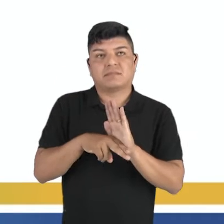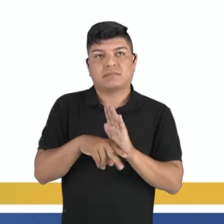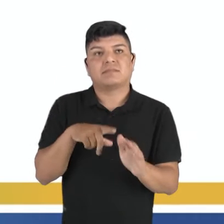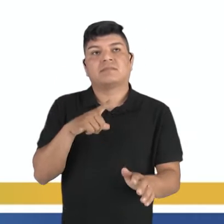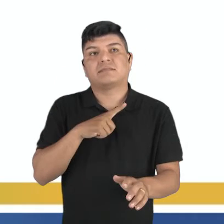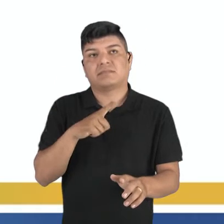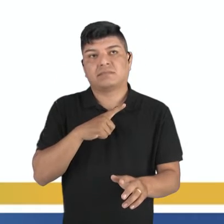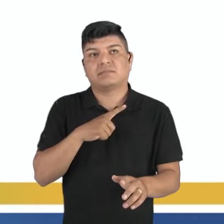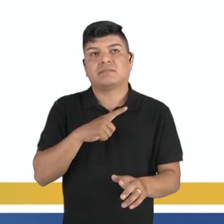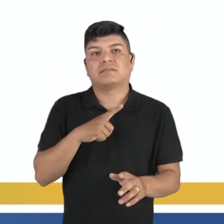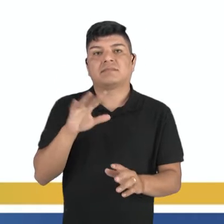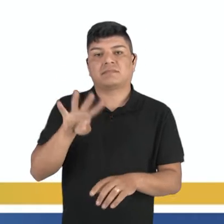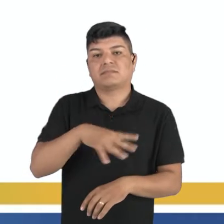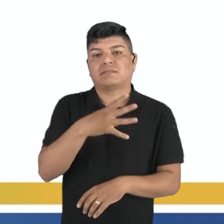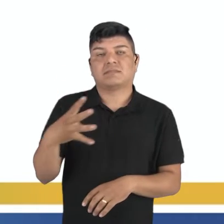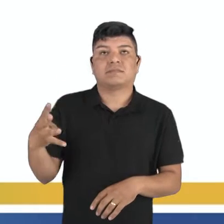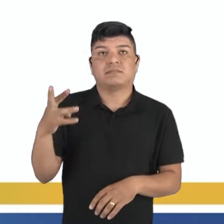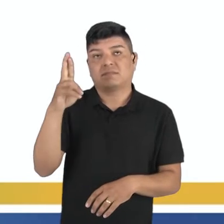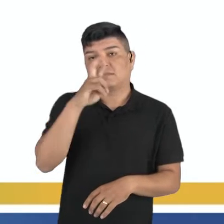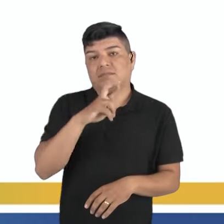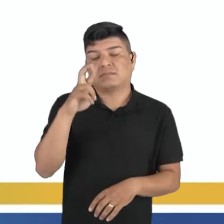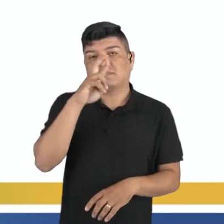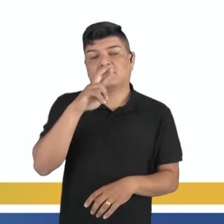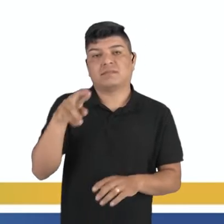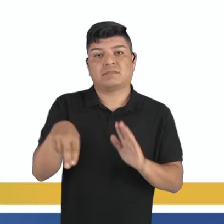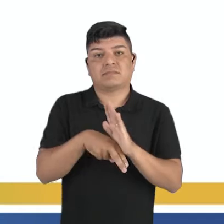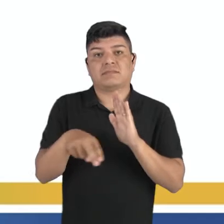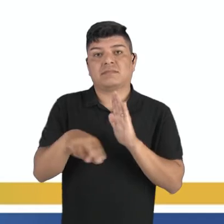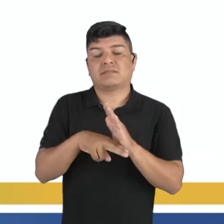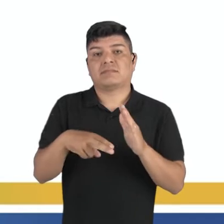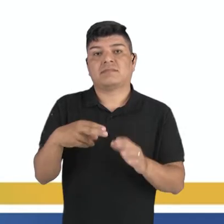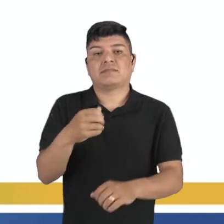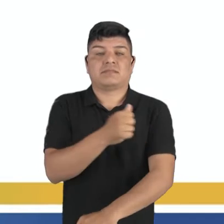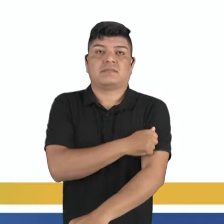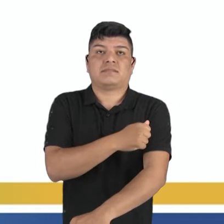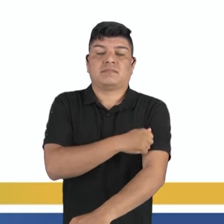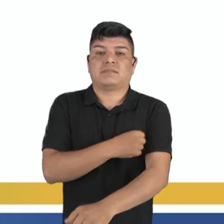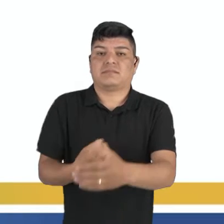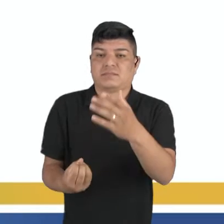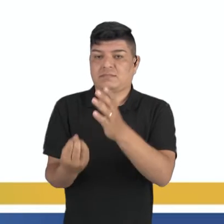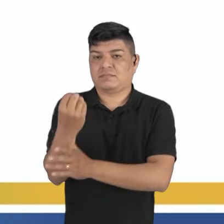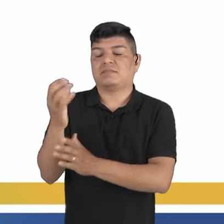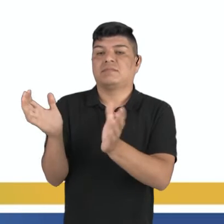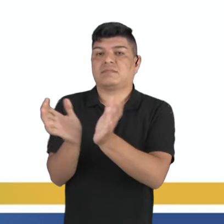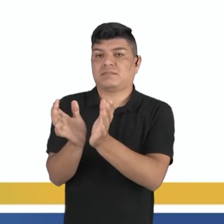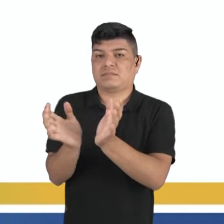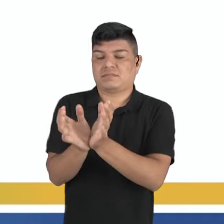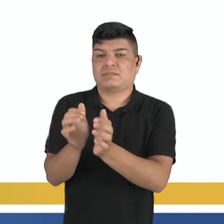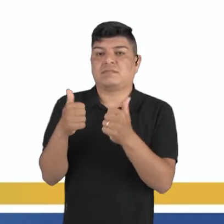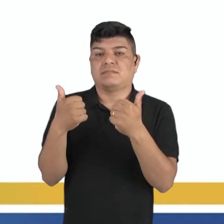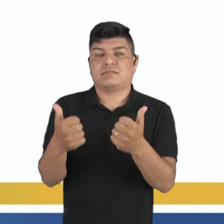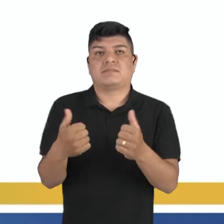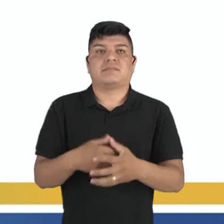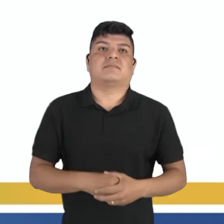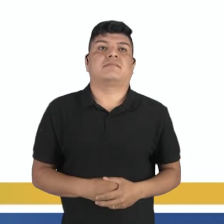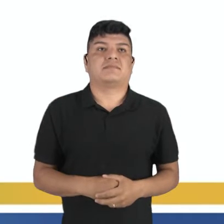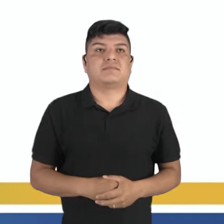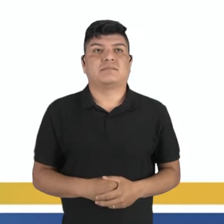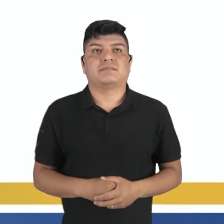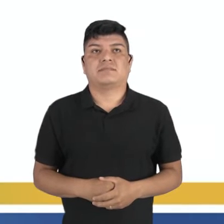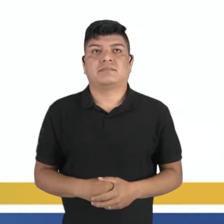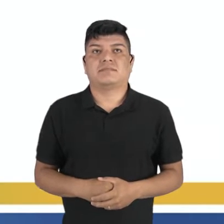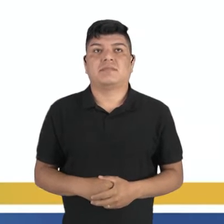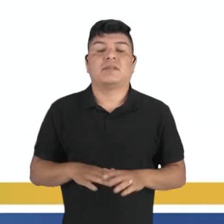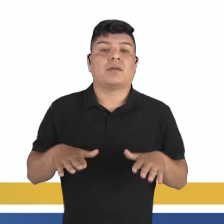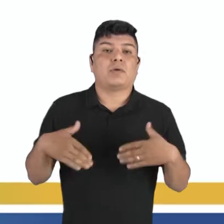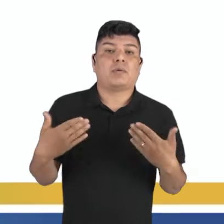aí listadas na tabela. Então, observe que as notas desse aluno formam um conjunto de dados, certo? Muito bem.